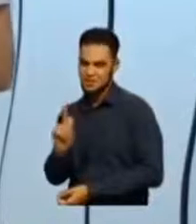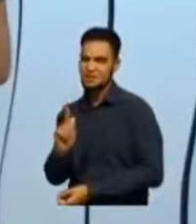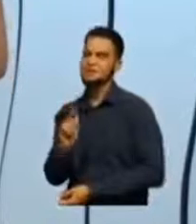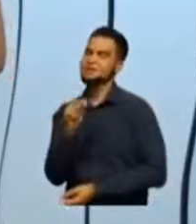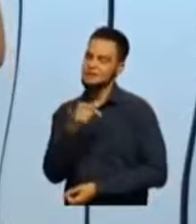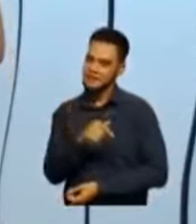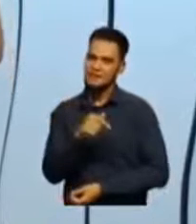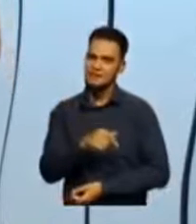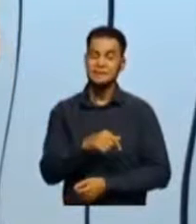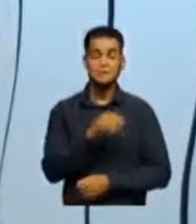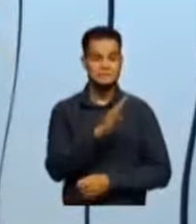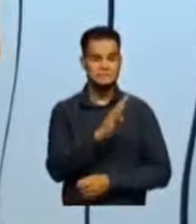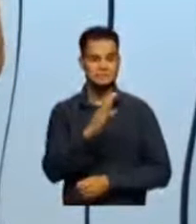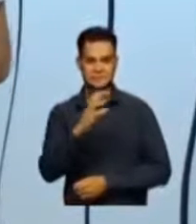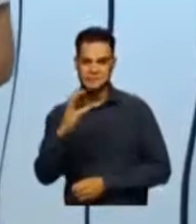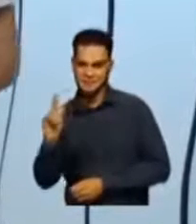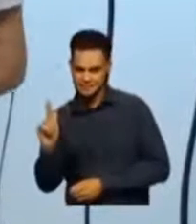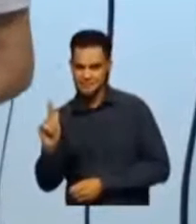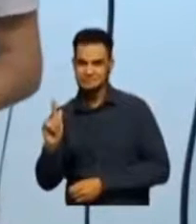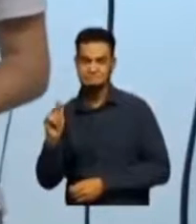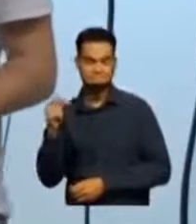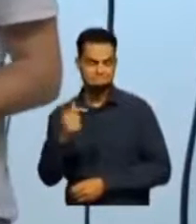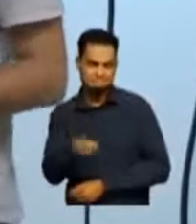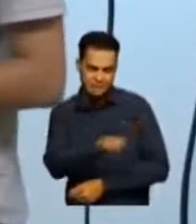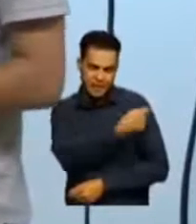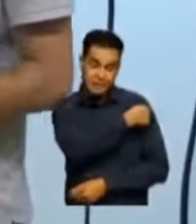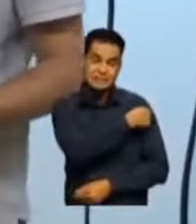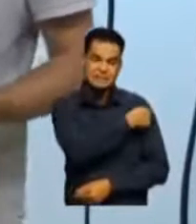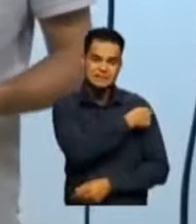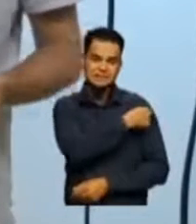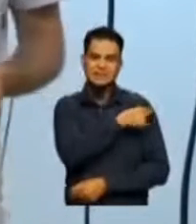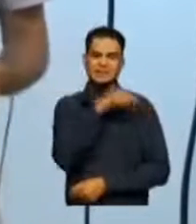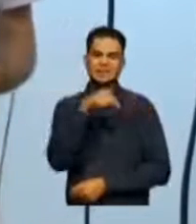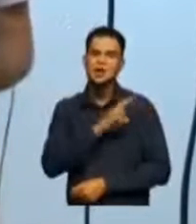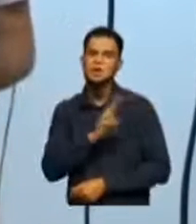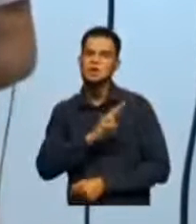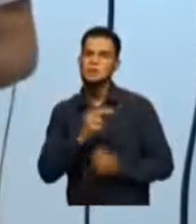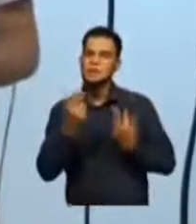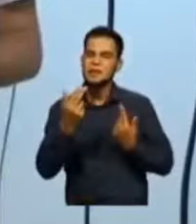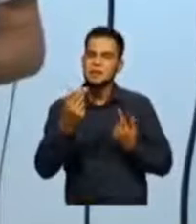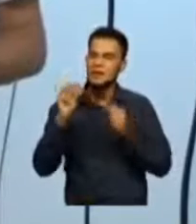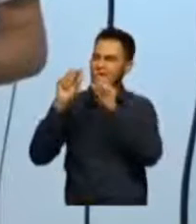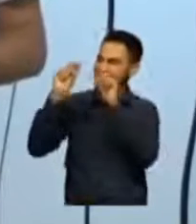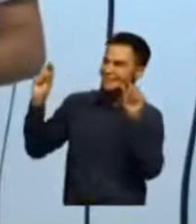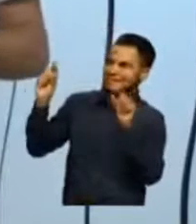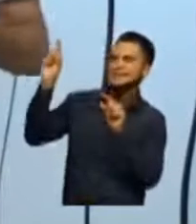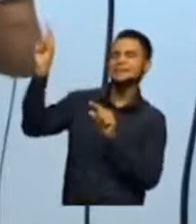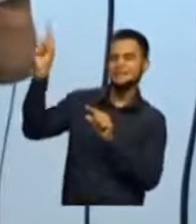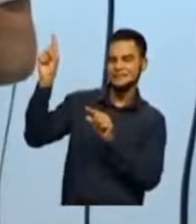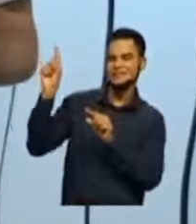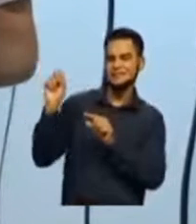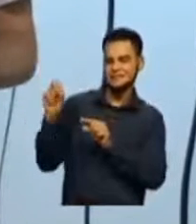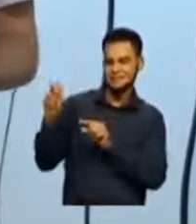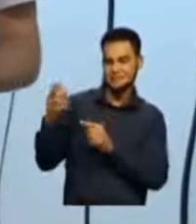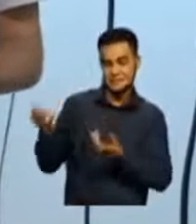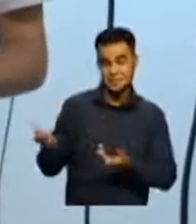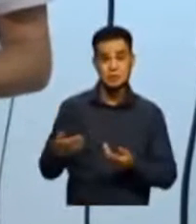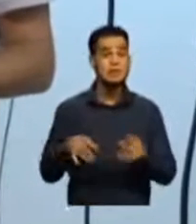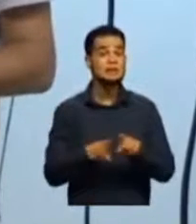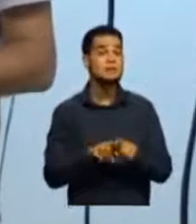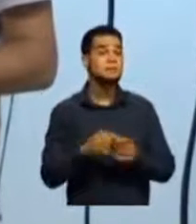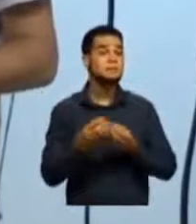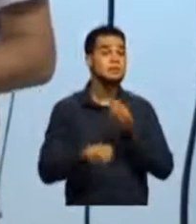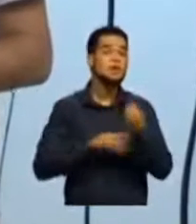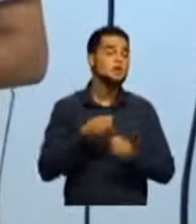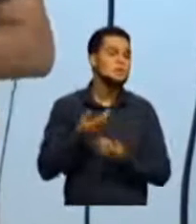bacilo, de Calmette e Guerin. E outra forma também é de tratar os doentes,